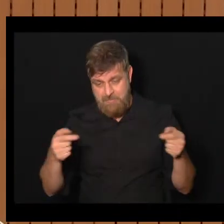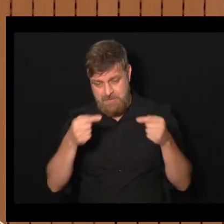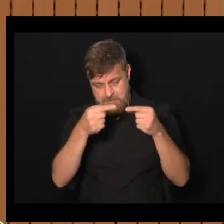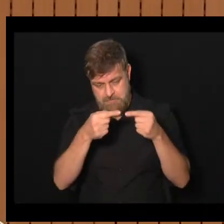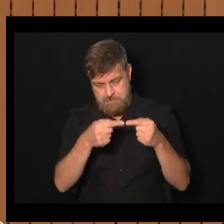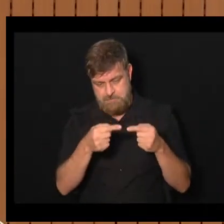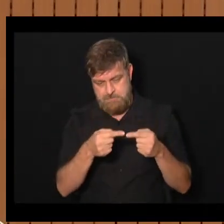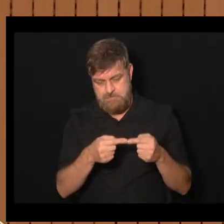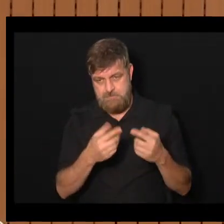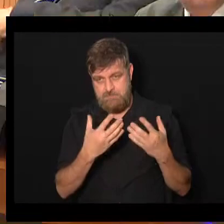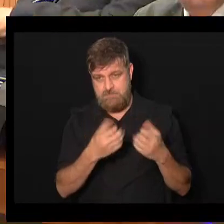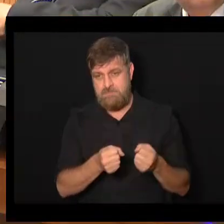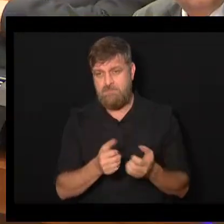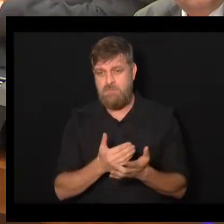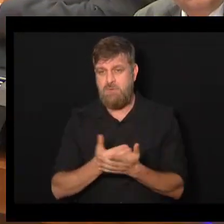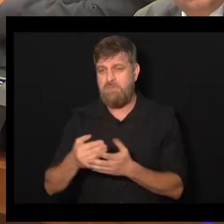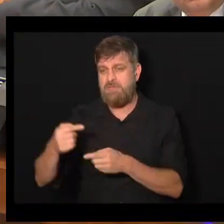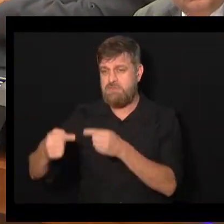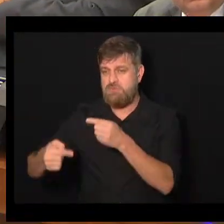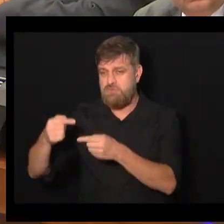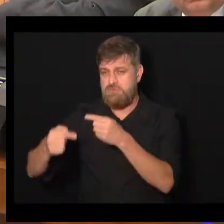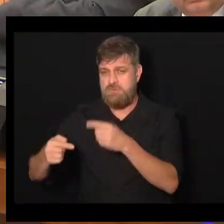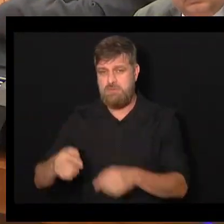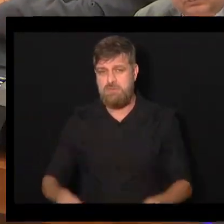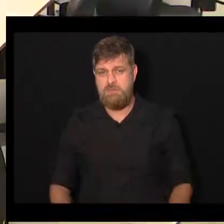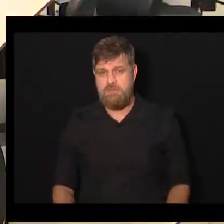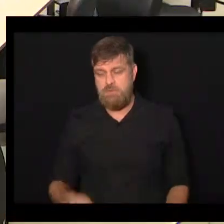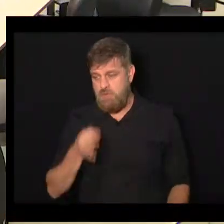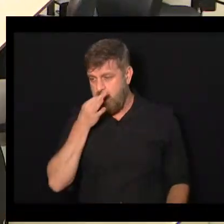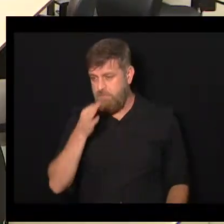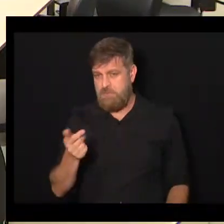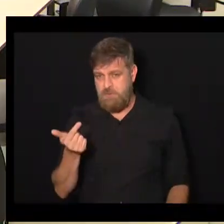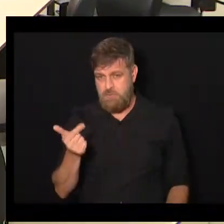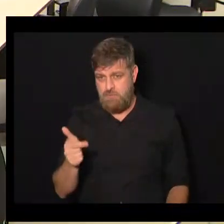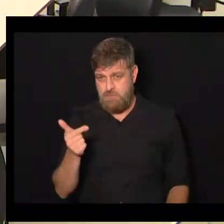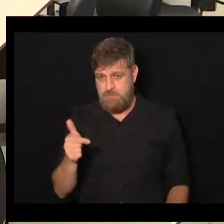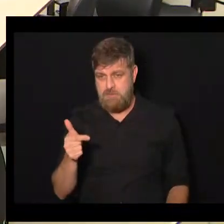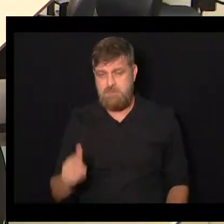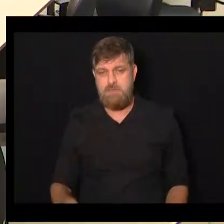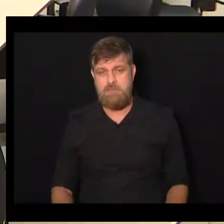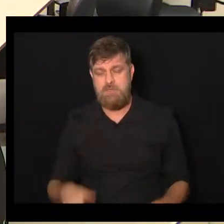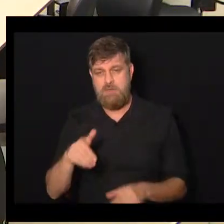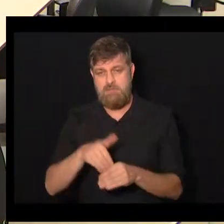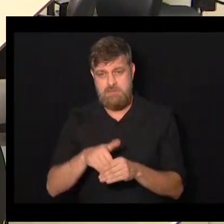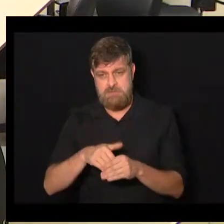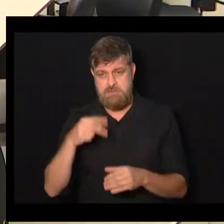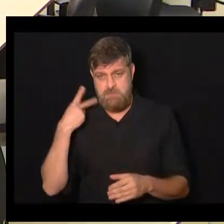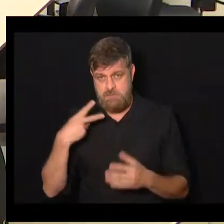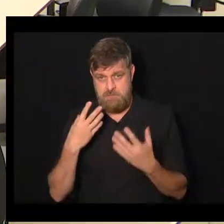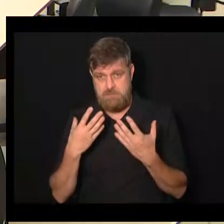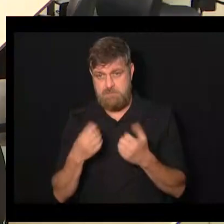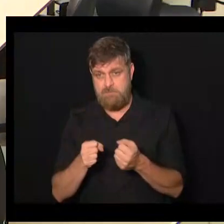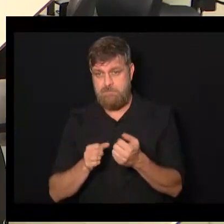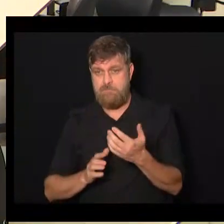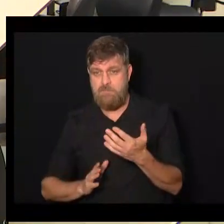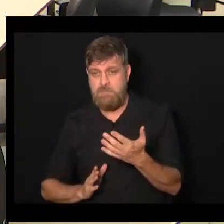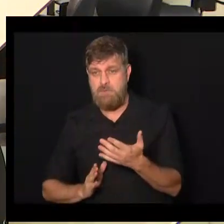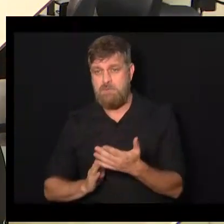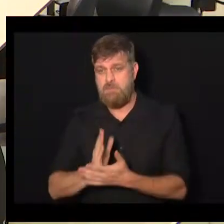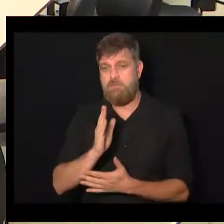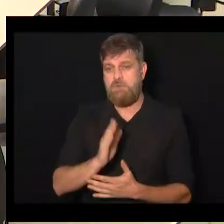Com parecer favorável, a moção mesmo entra em discussão. Não havendo vereador inscrito a discuti-lo, em votação, vereadores favoráveis permaneçam como